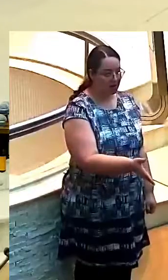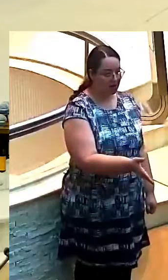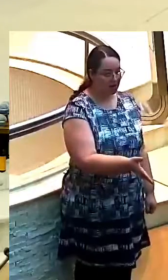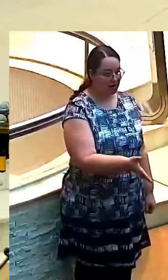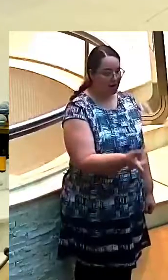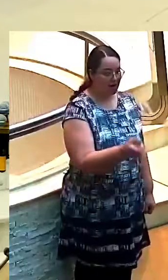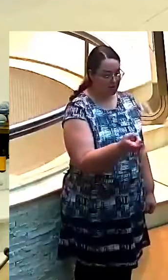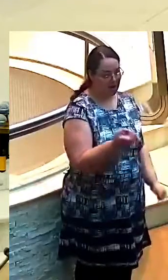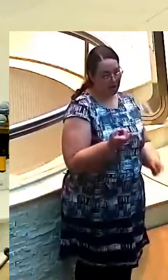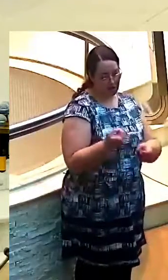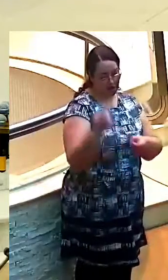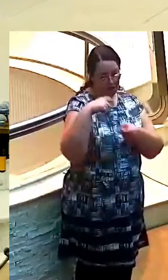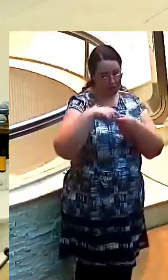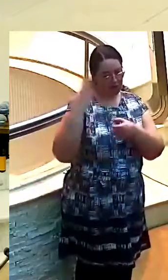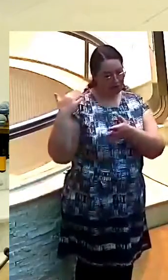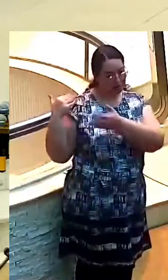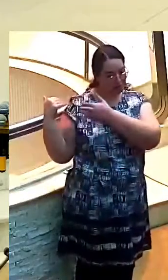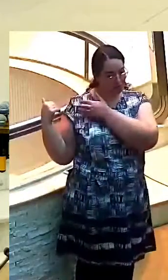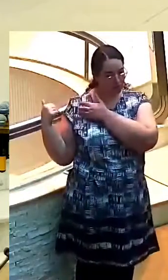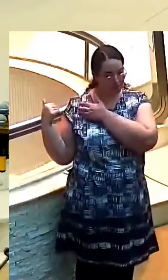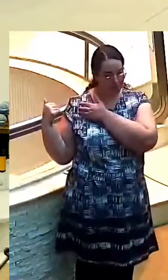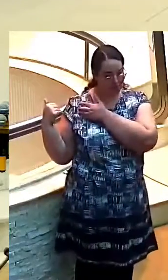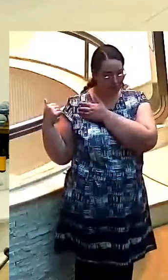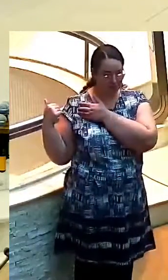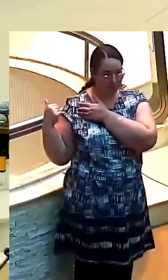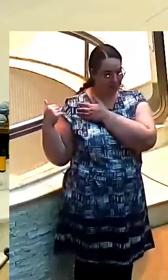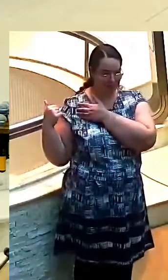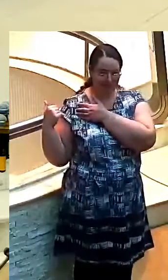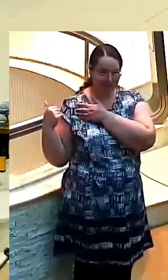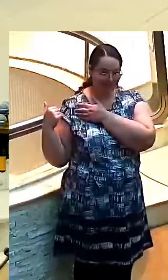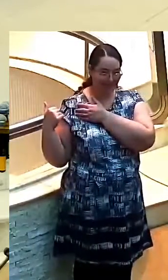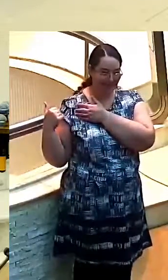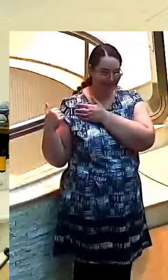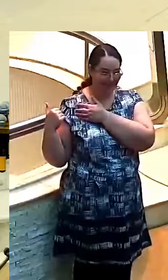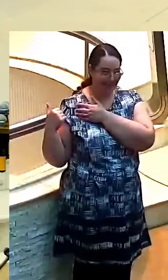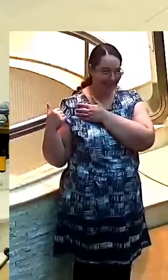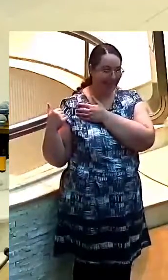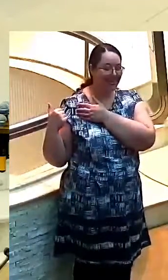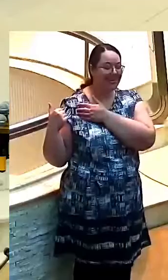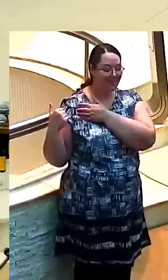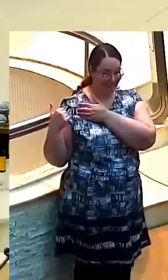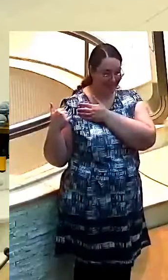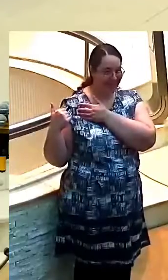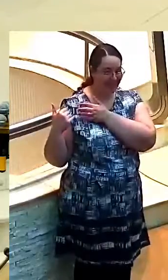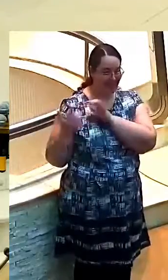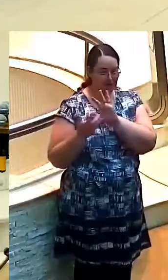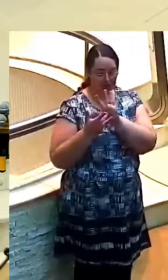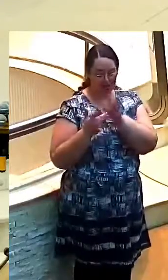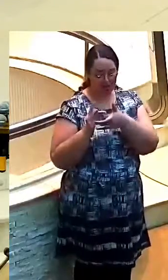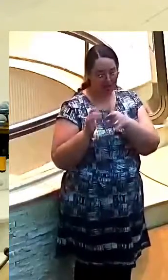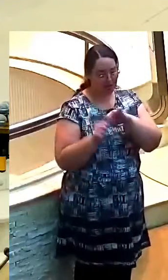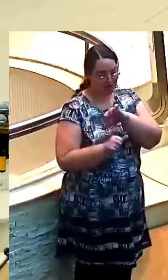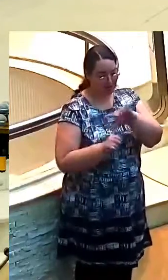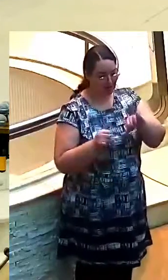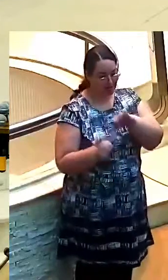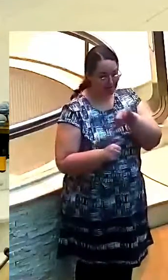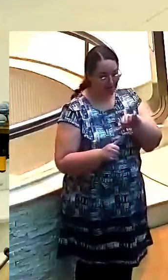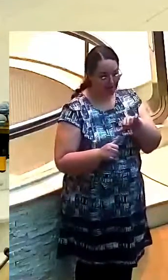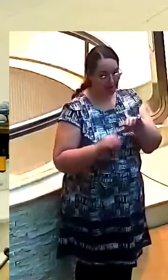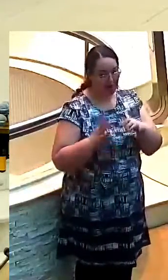vidas, de mudar vidas, então ele começa com Cristo, dizendo que, é dele o querer, e o realizar,